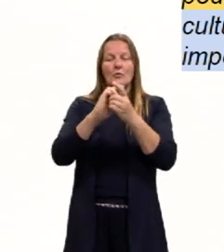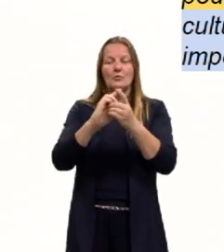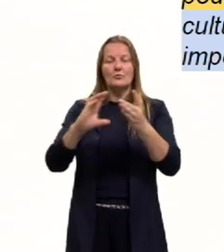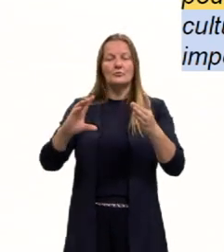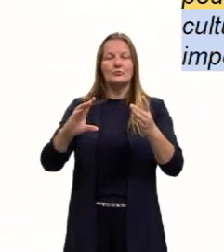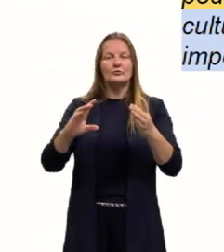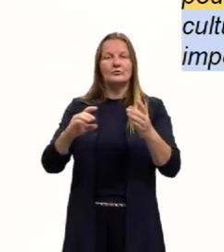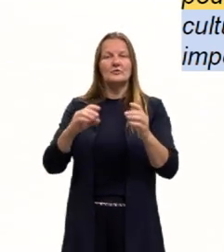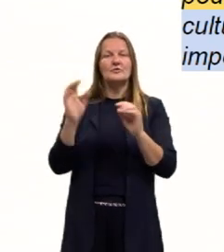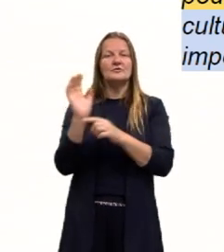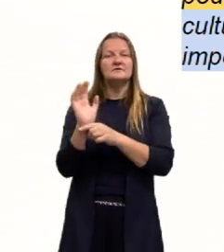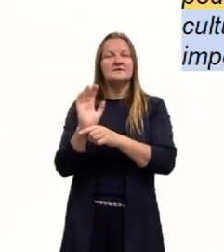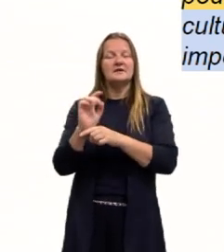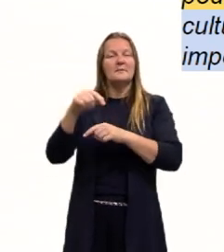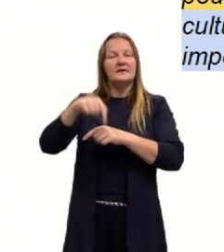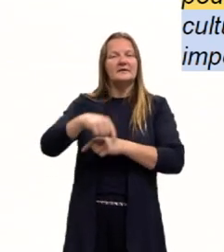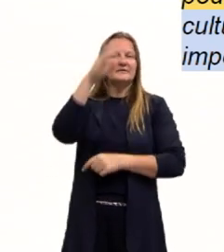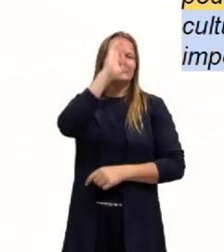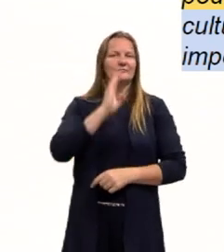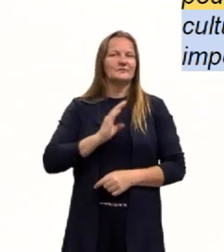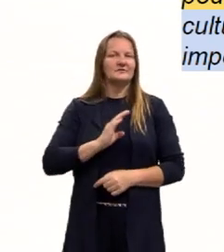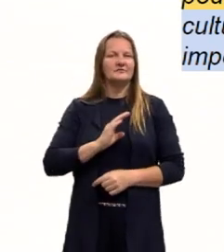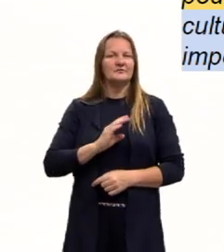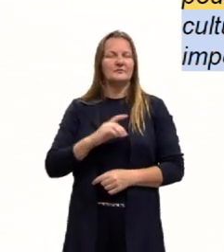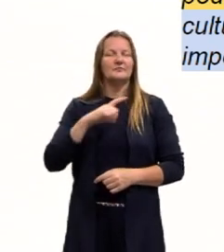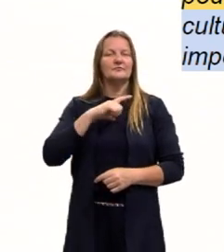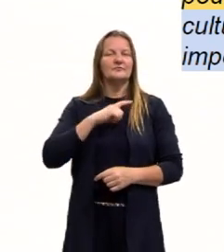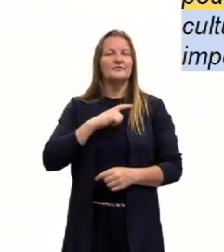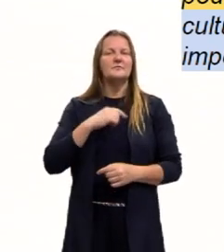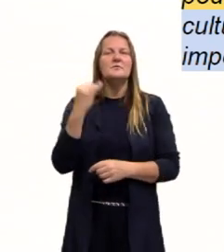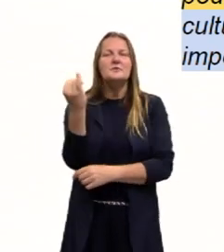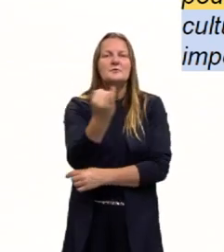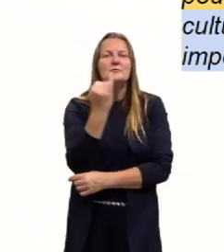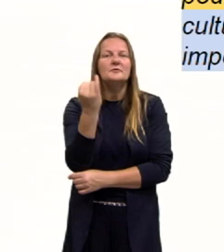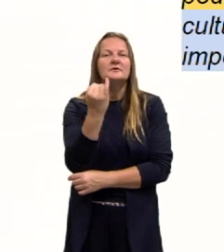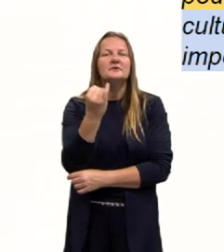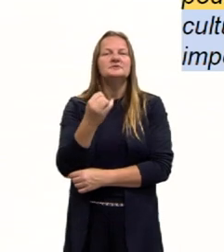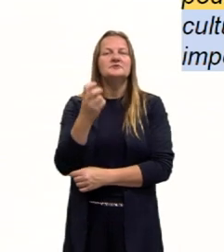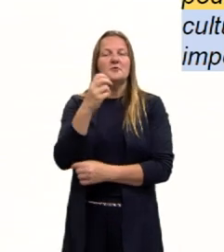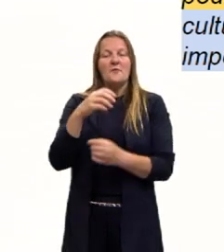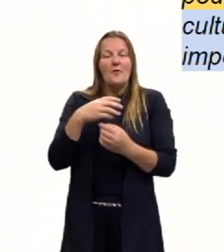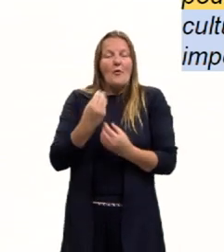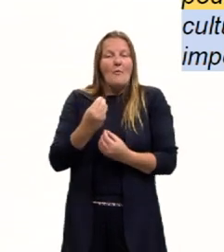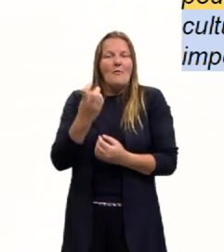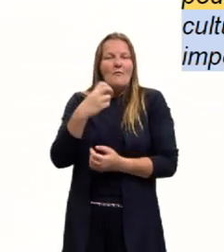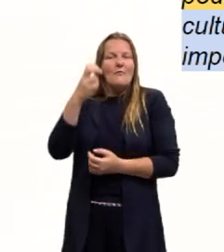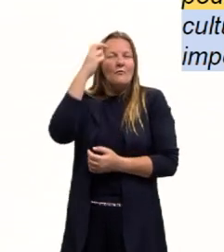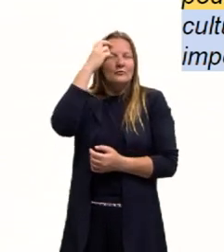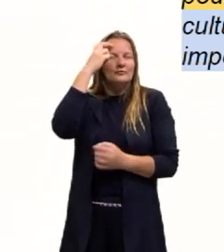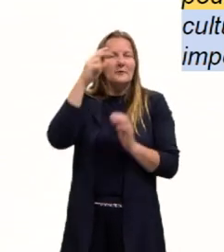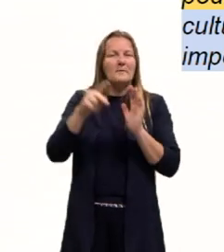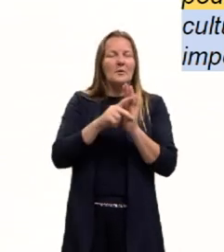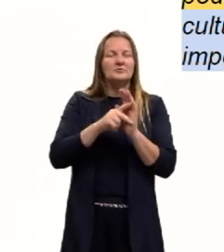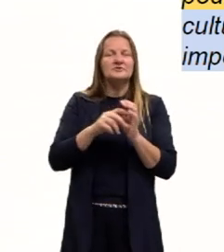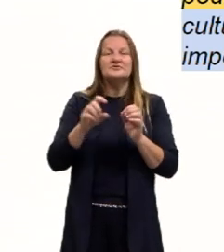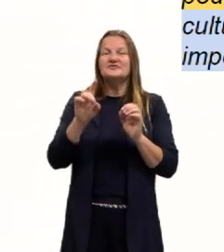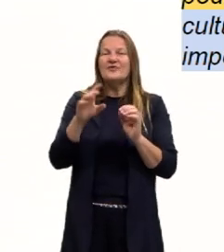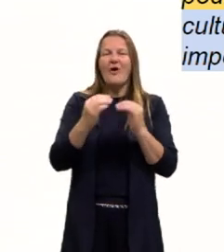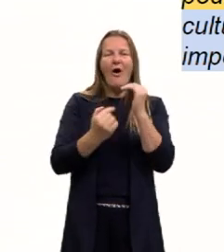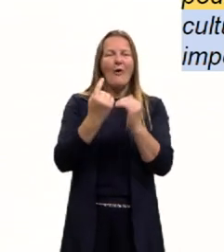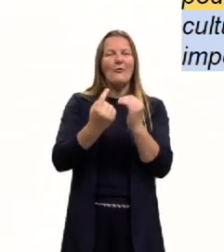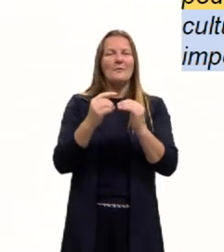acesso ao cinema no Brasil. Uma vez que essa importante fonte cultural está majoritariamente